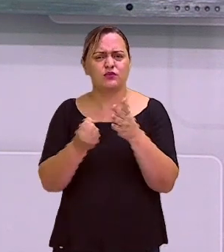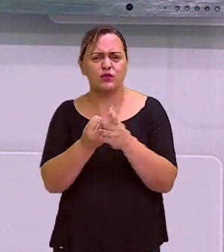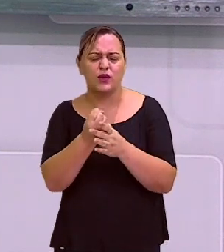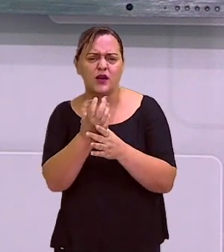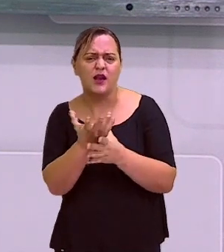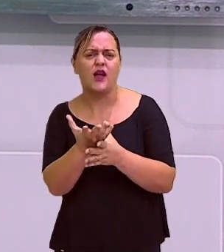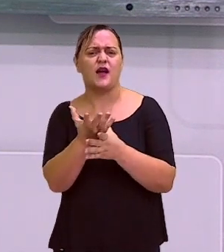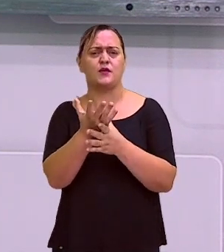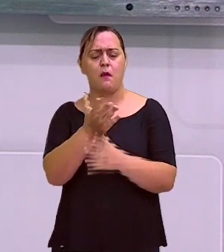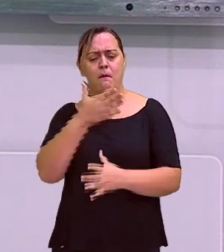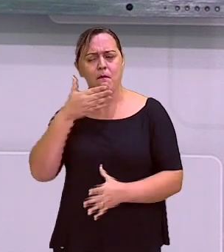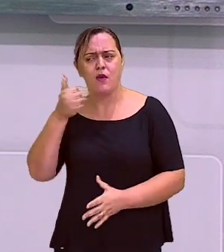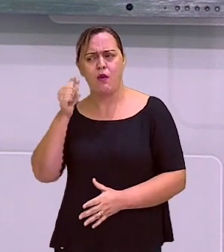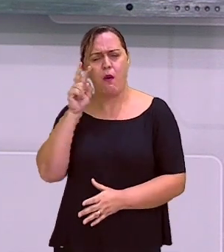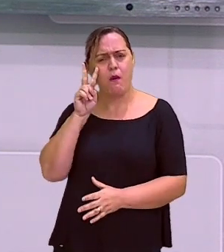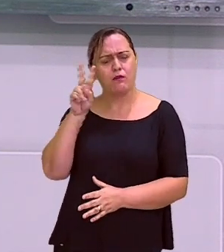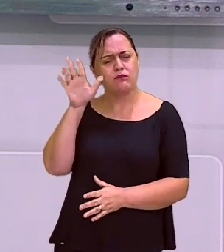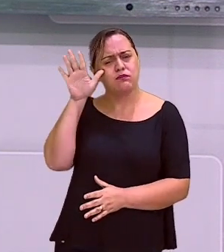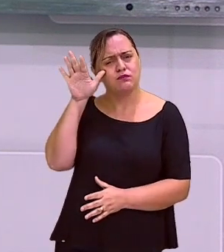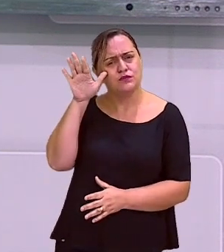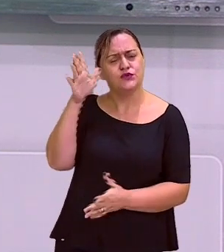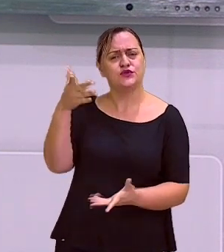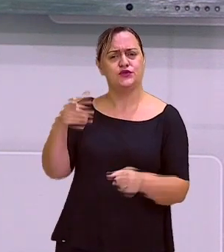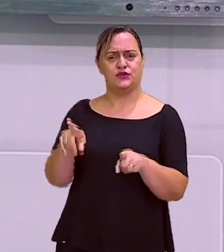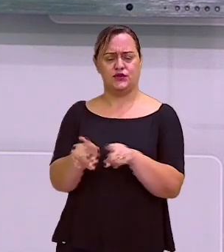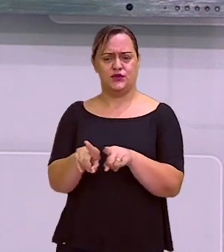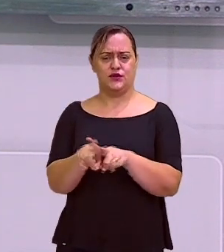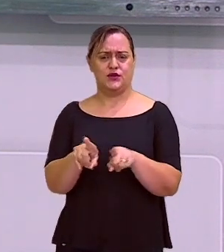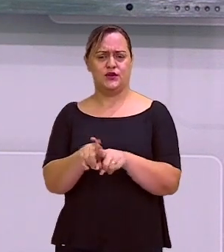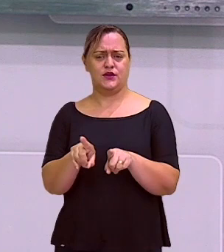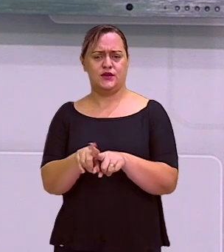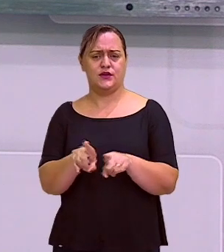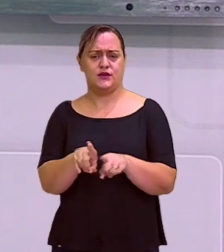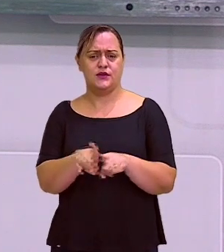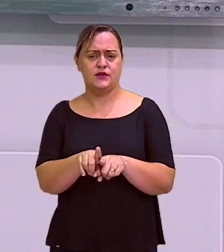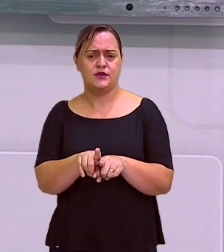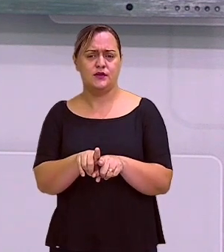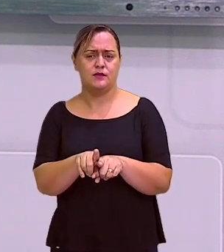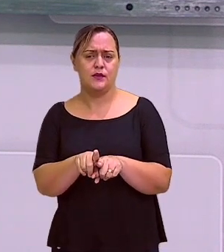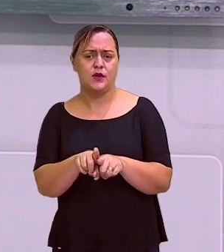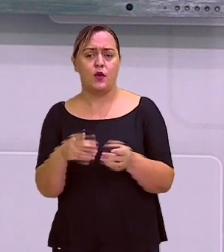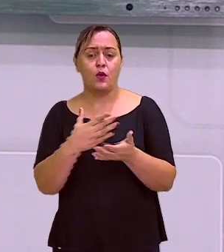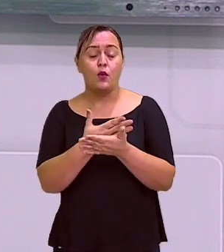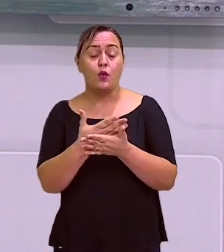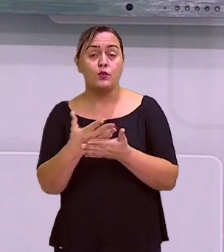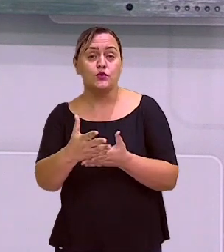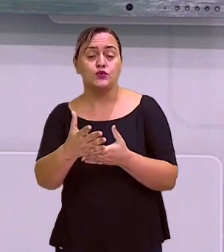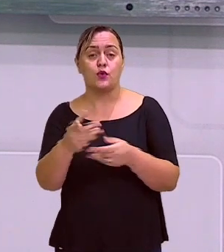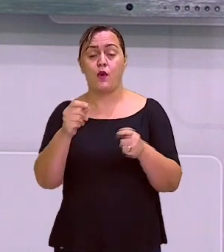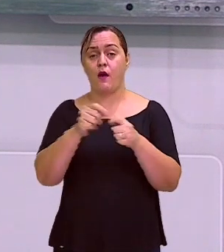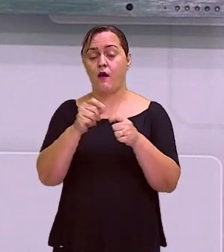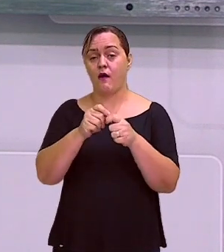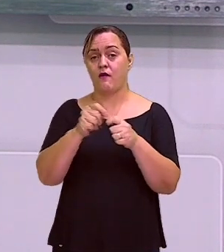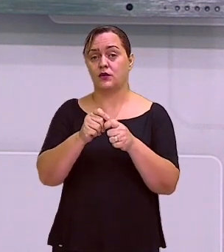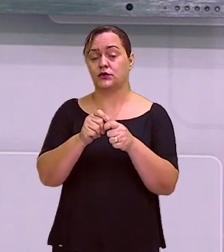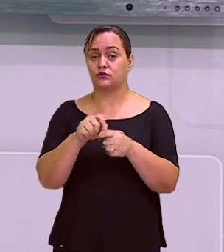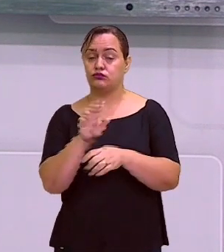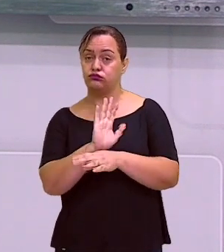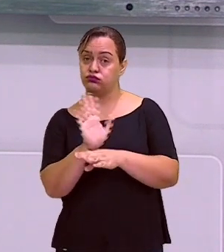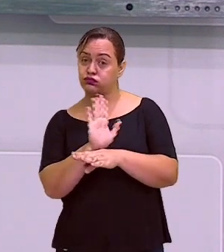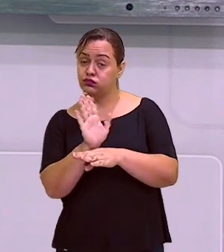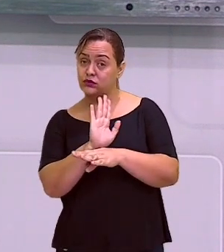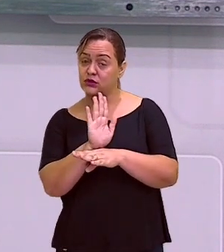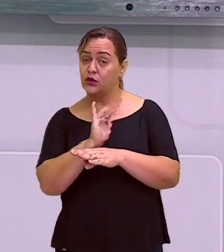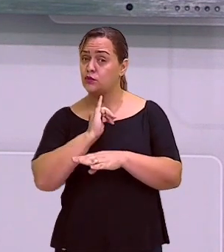prático, dinâmico, né? O primeiro grande aparelho que vieram aí das invenções. Ele foi como nós diríamos hoje, o bam